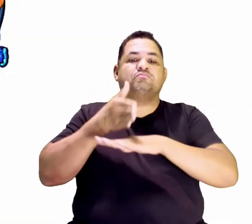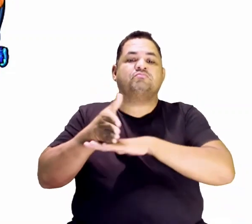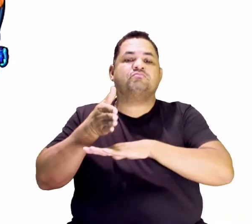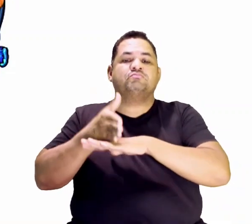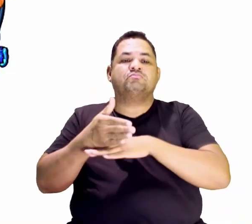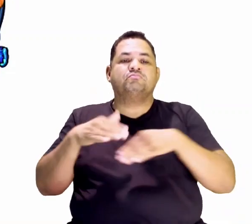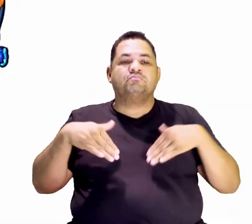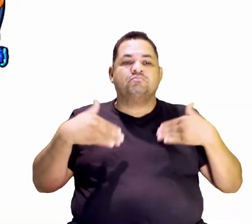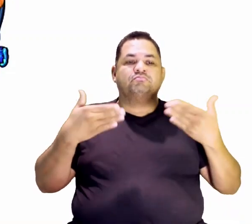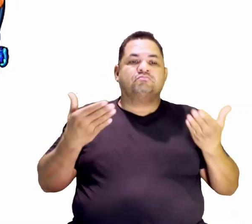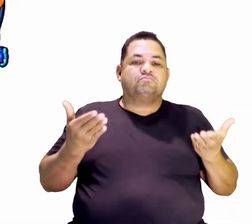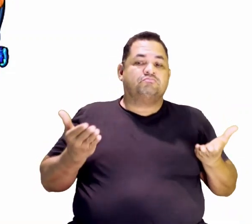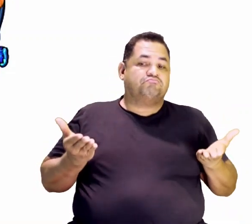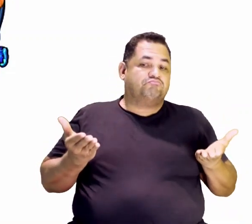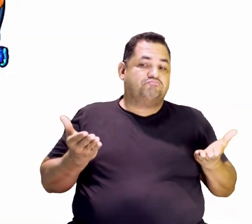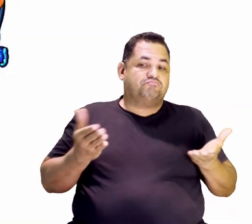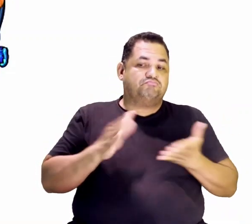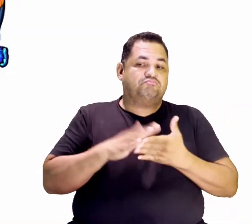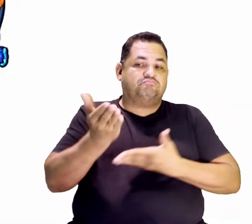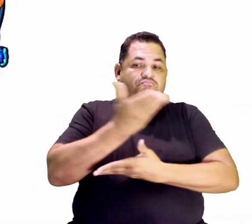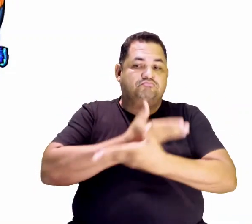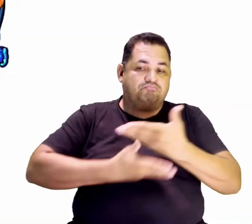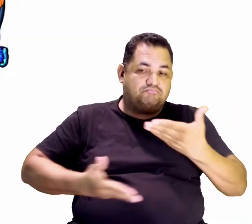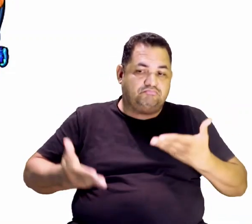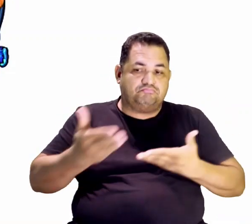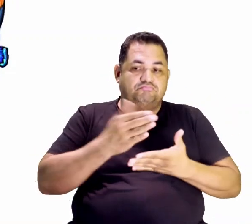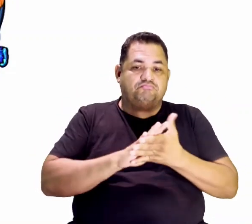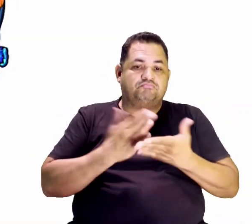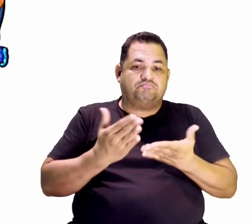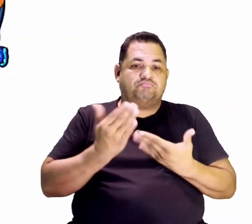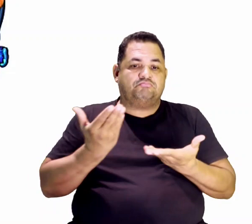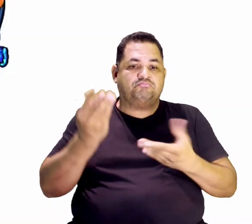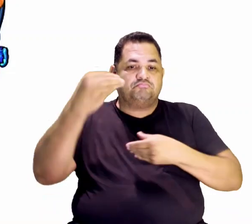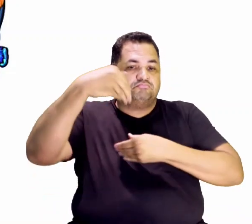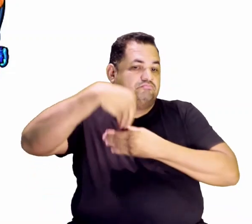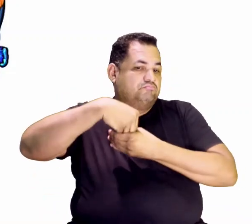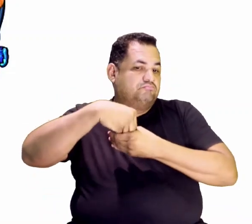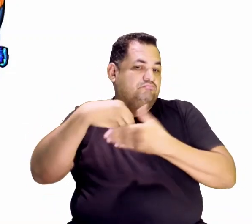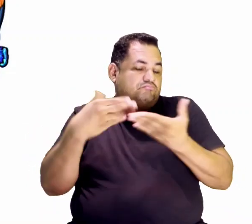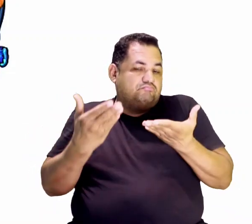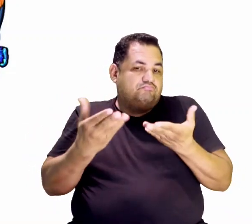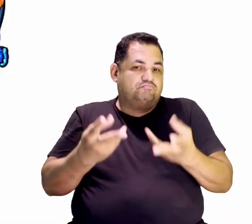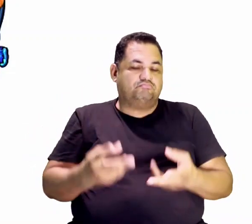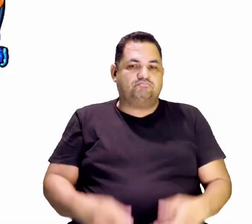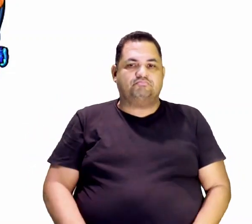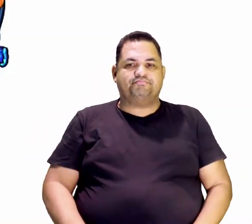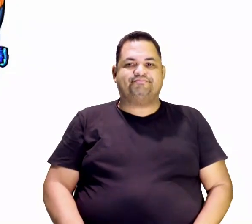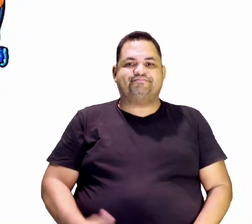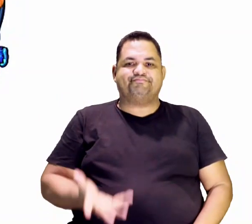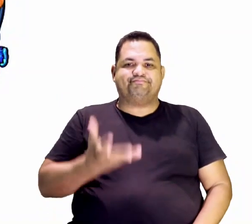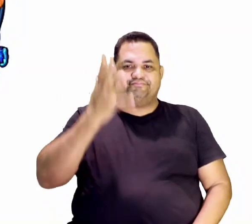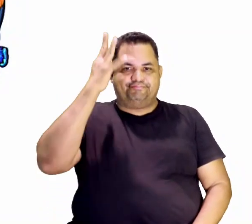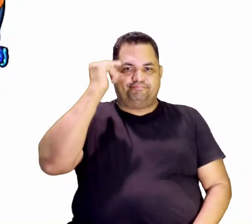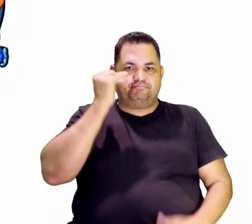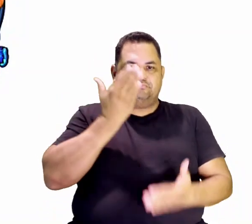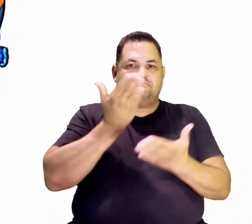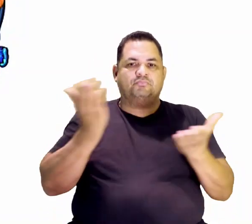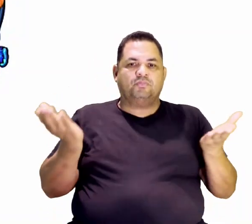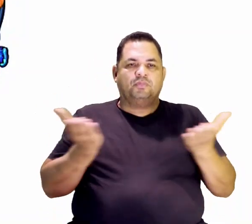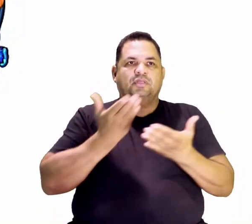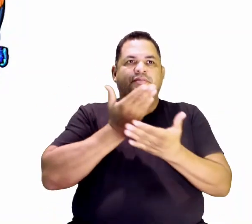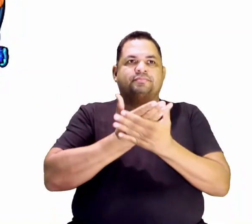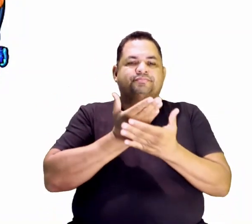grupo, né, que você interage, que você se identifica. Quero saber disso hoje nessa aula. E aí tem